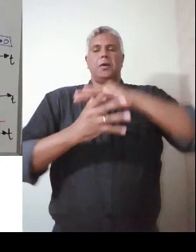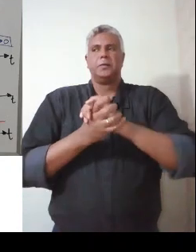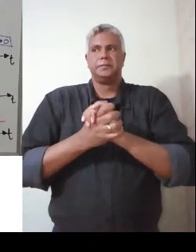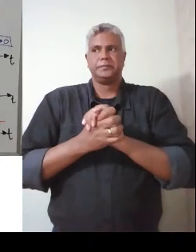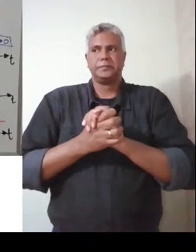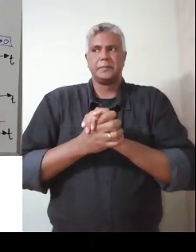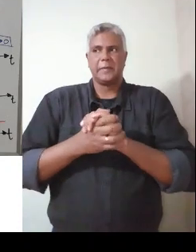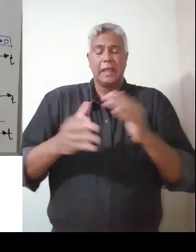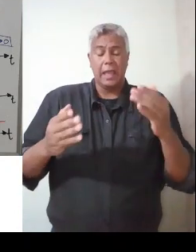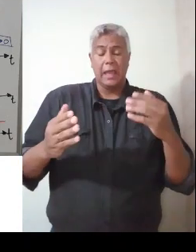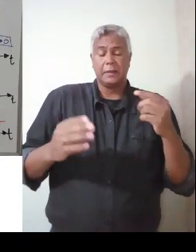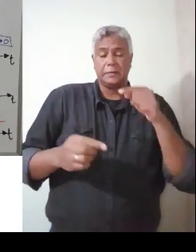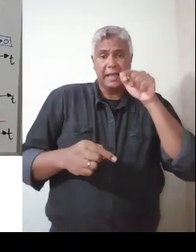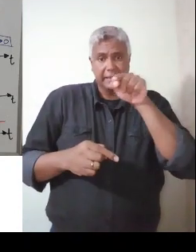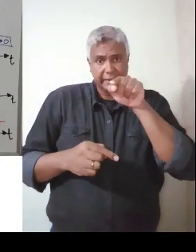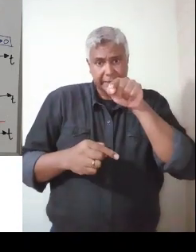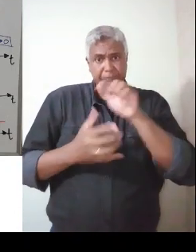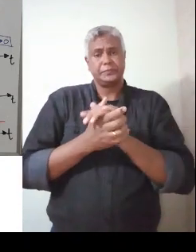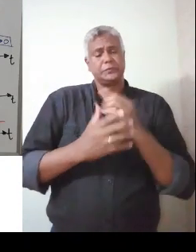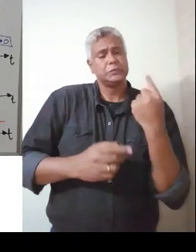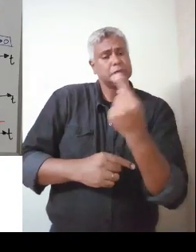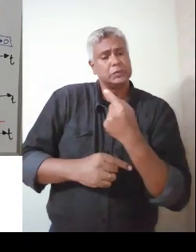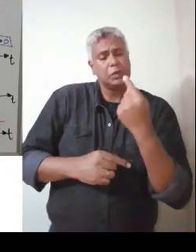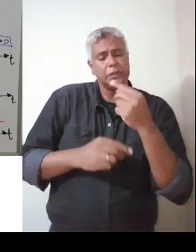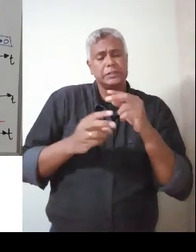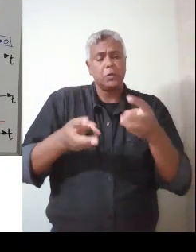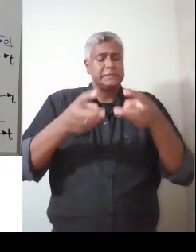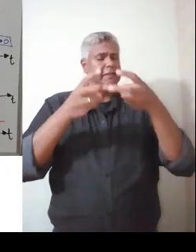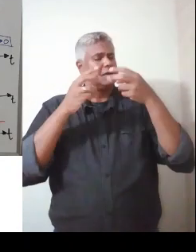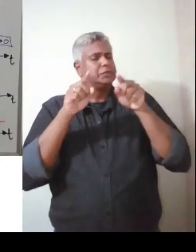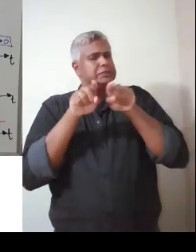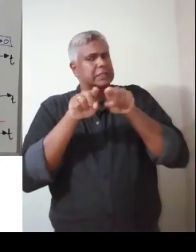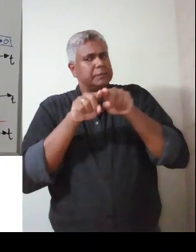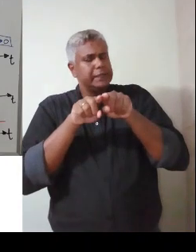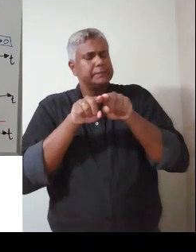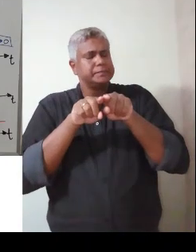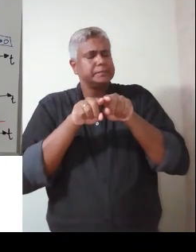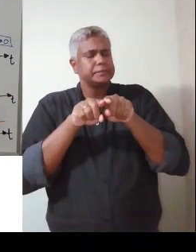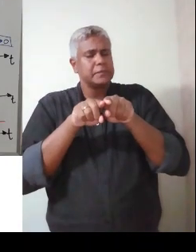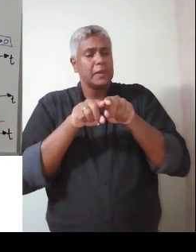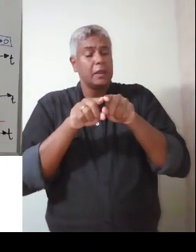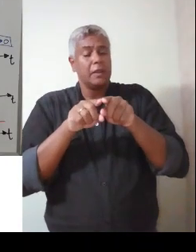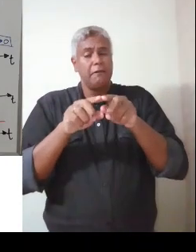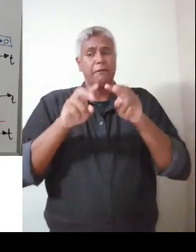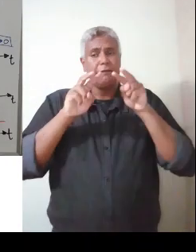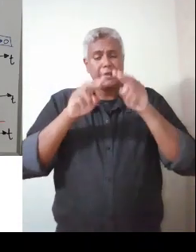Aqui, ao fazermos essa mesma análise, olhando para as posições